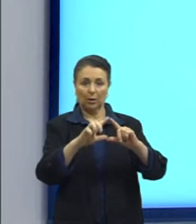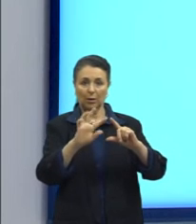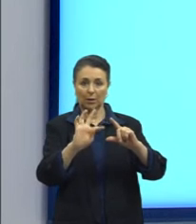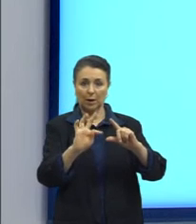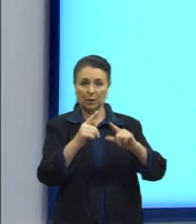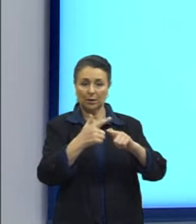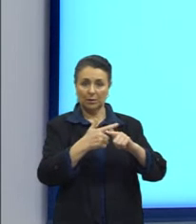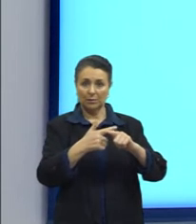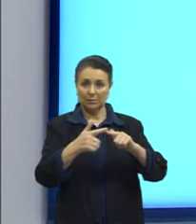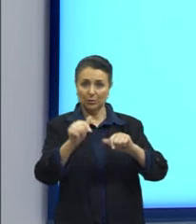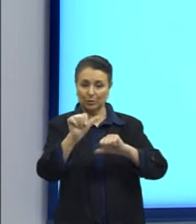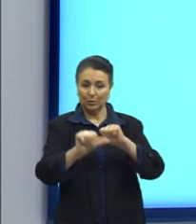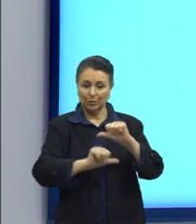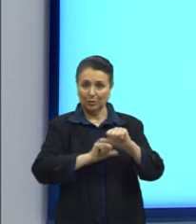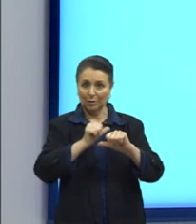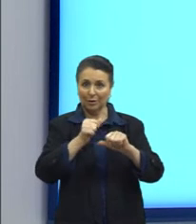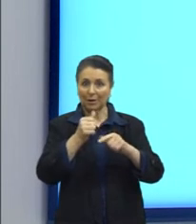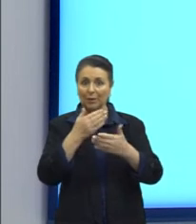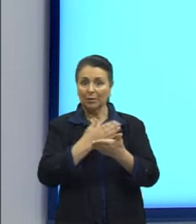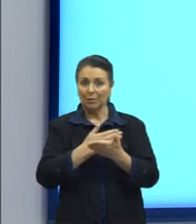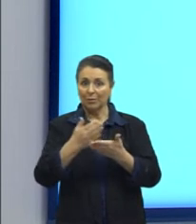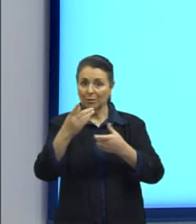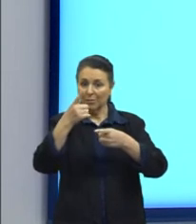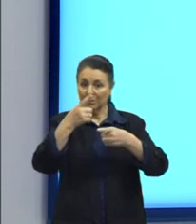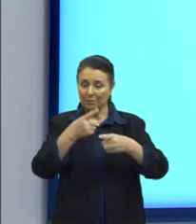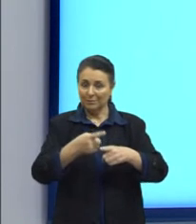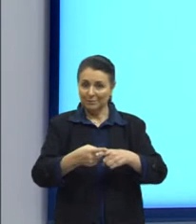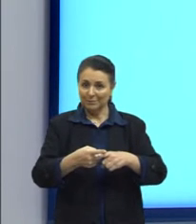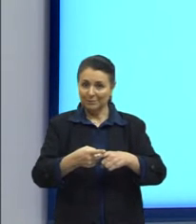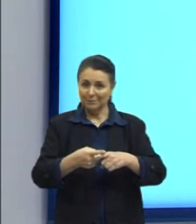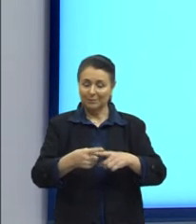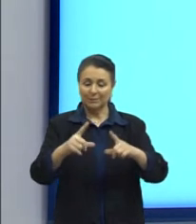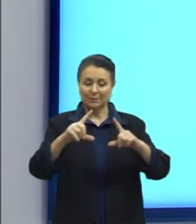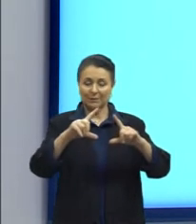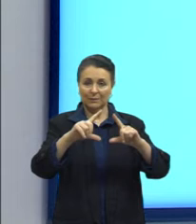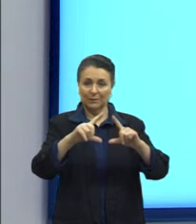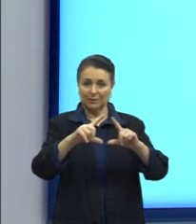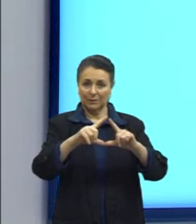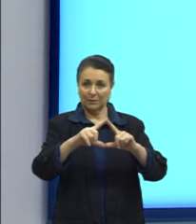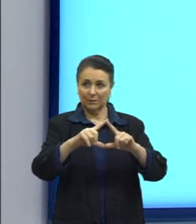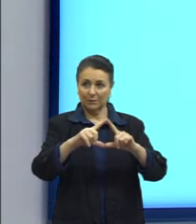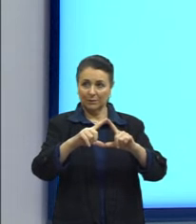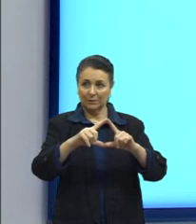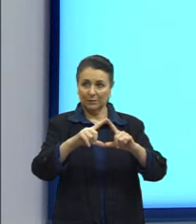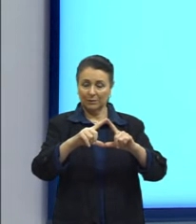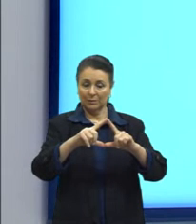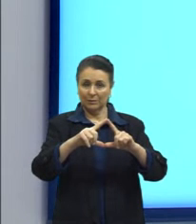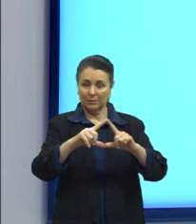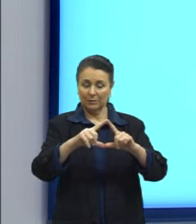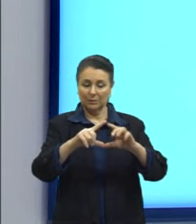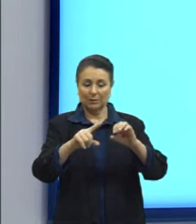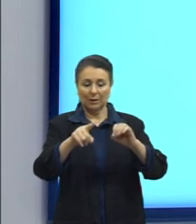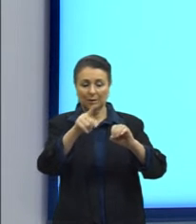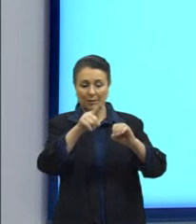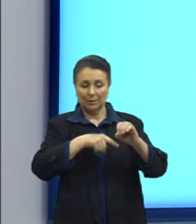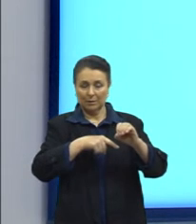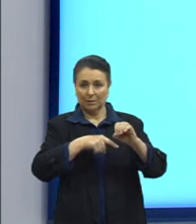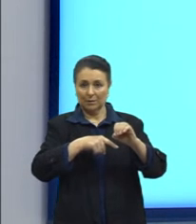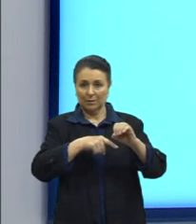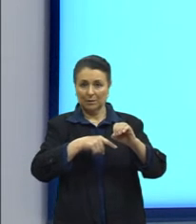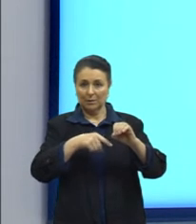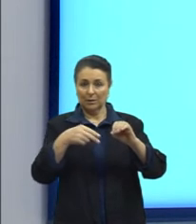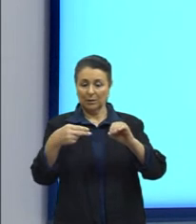dividindo ele vai passar multiplicando E aí eu vou ter o que delta delta theta igual